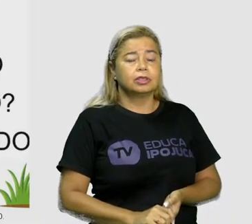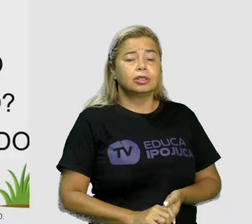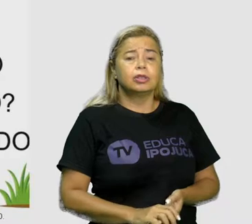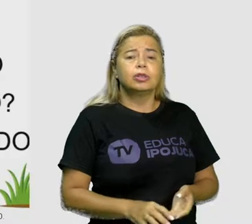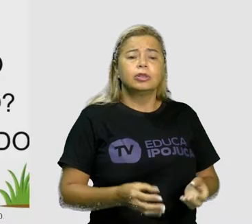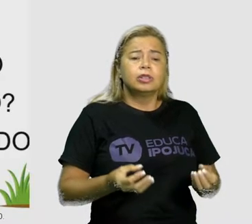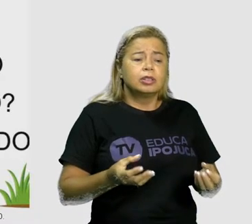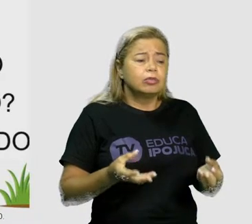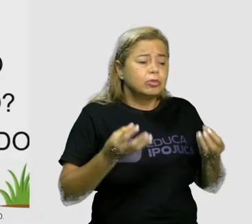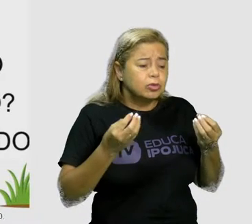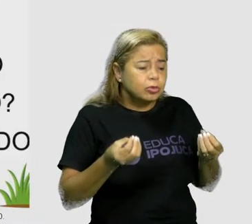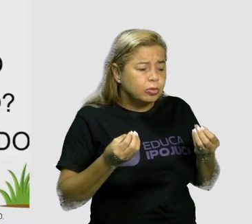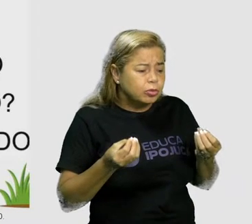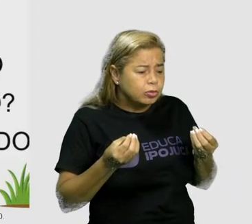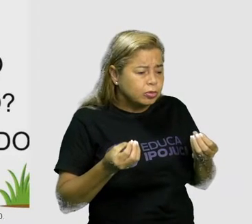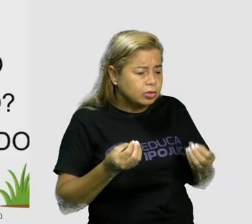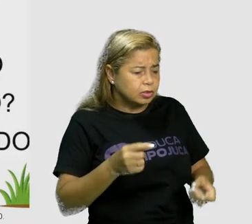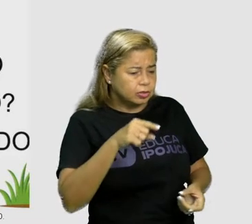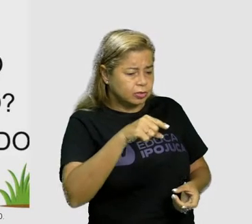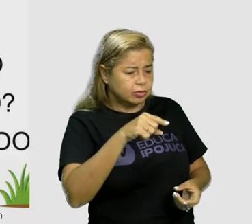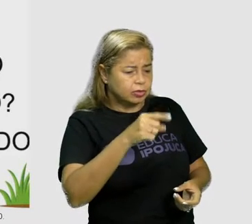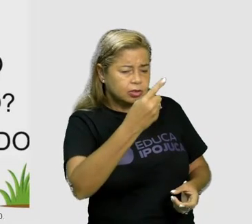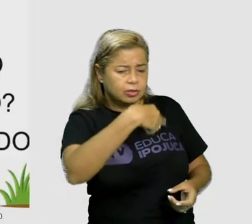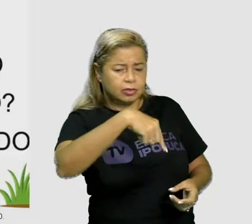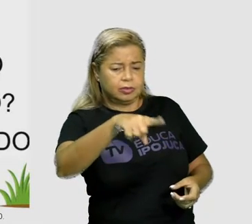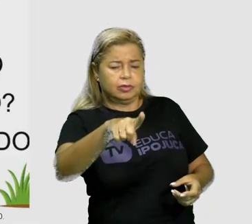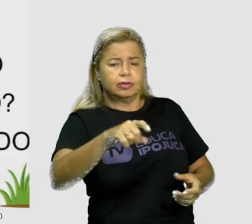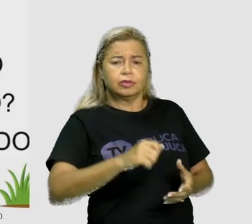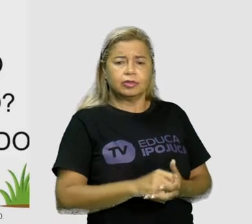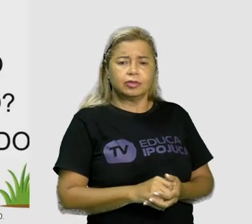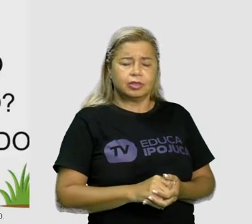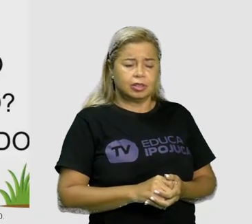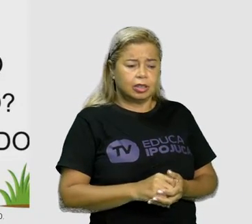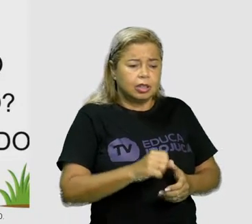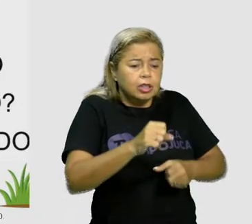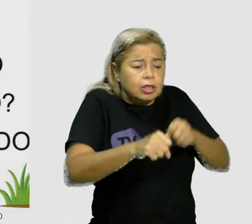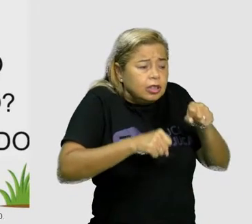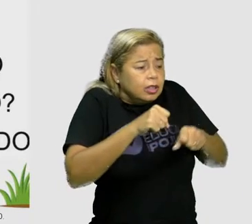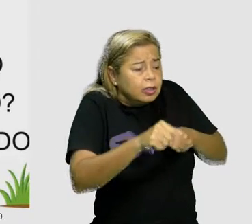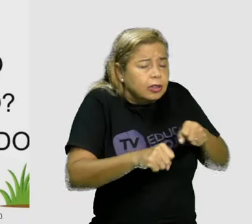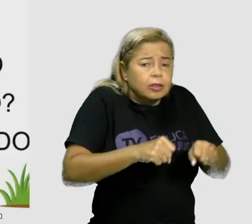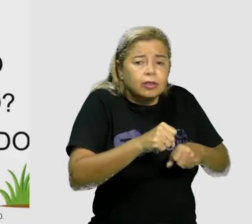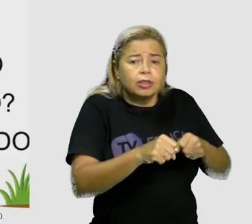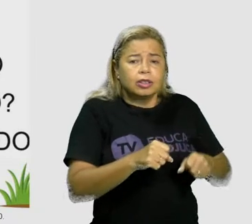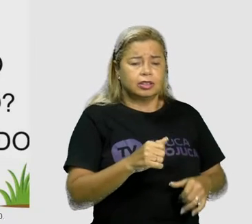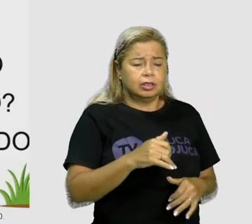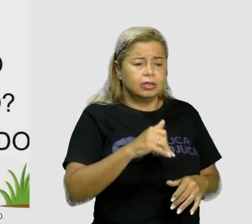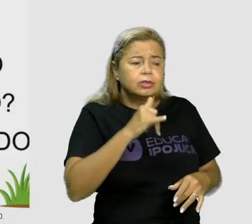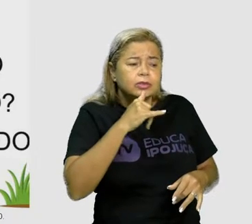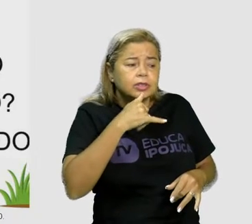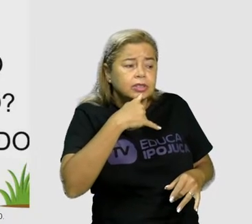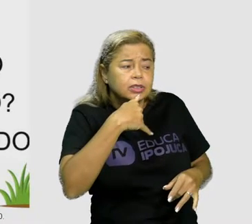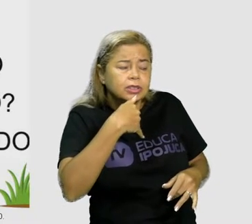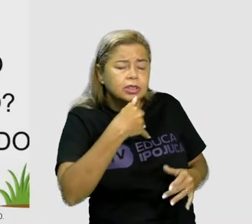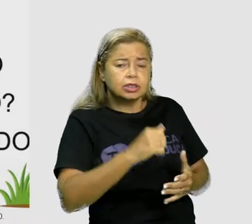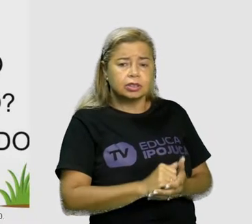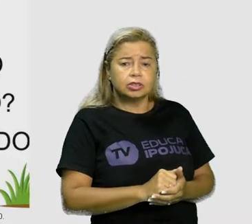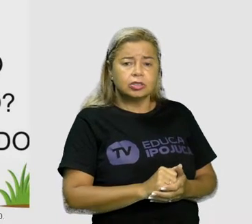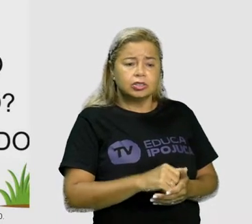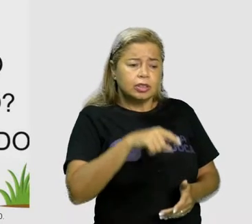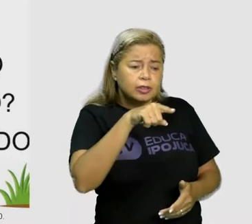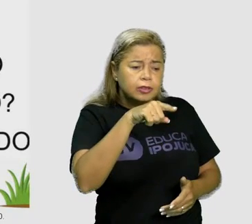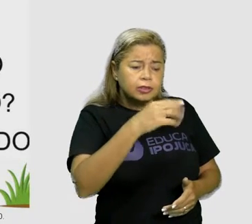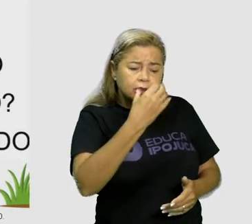vais, elefantinho, correndo pelo caminho? Assim tão desconsolado, andas perdido,